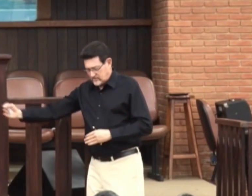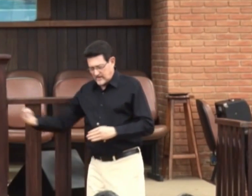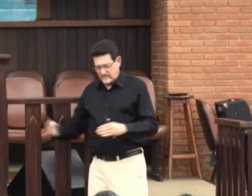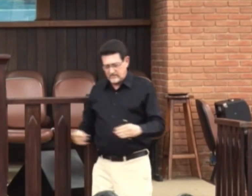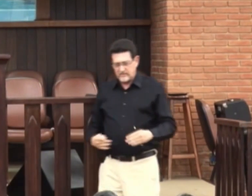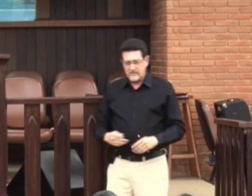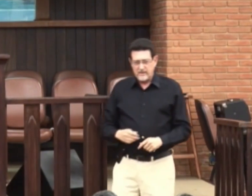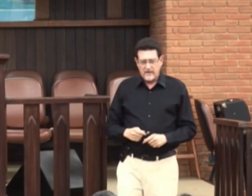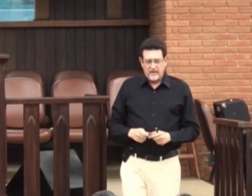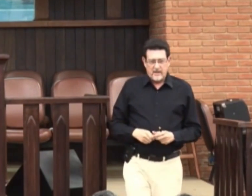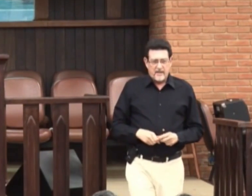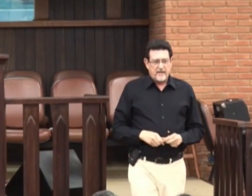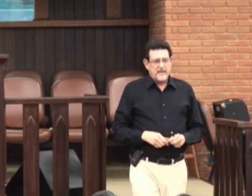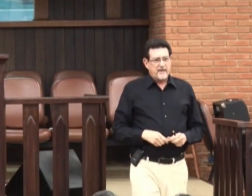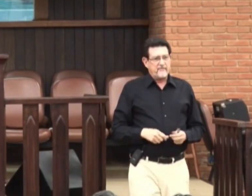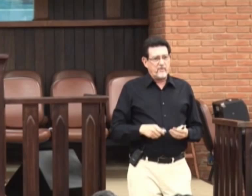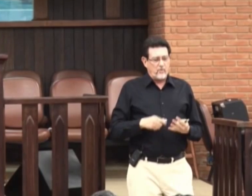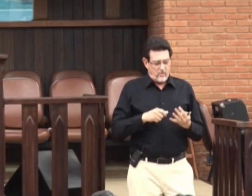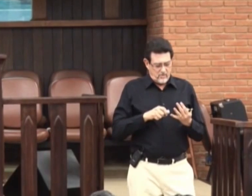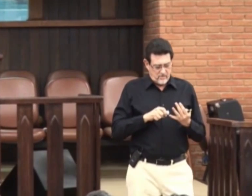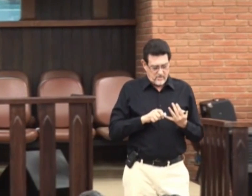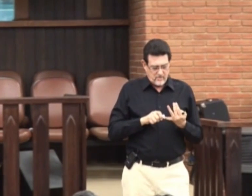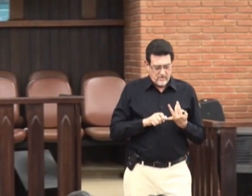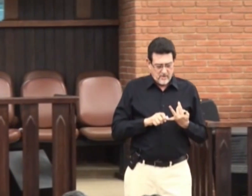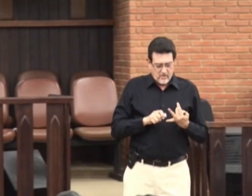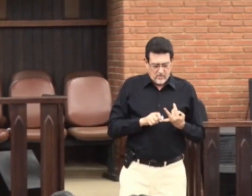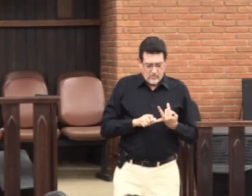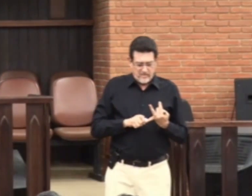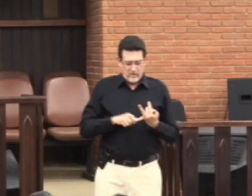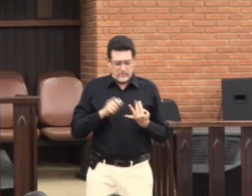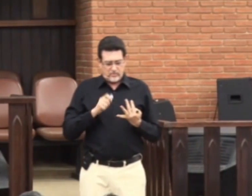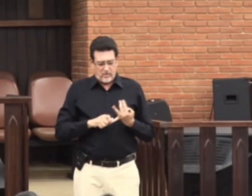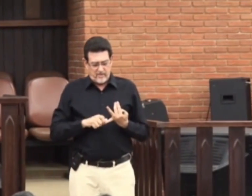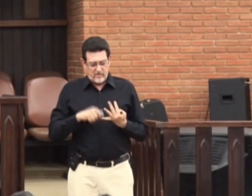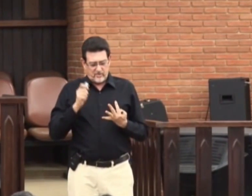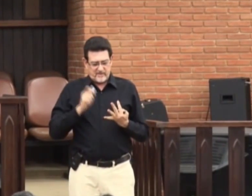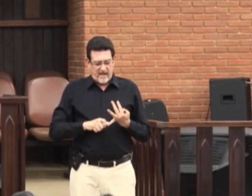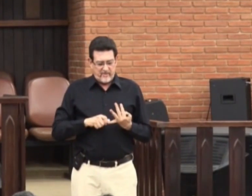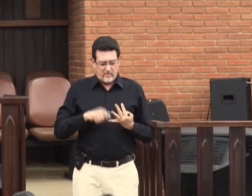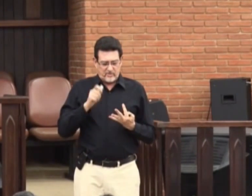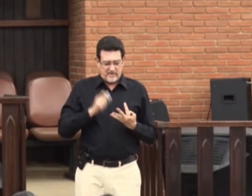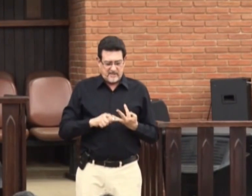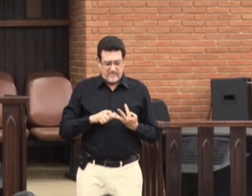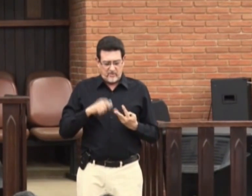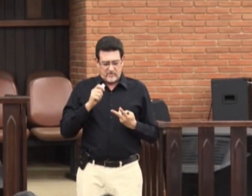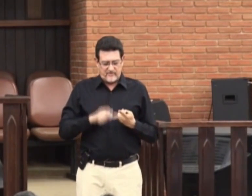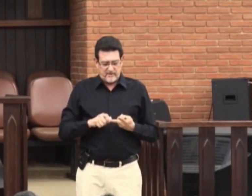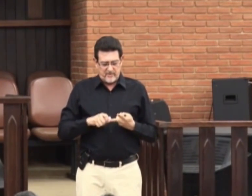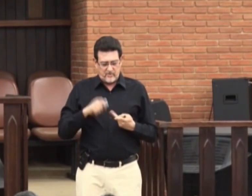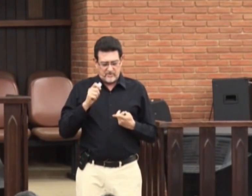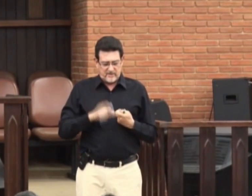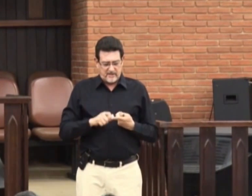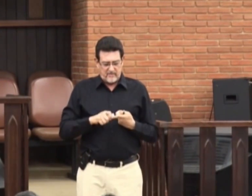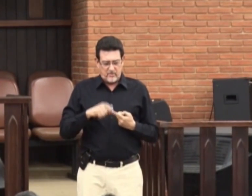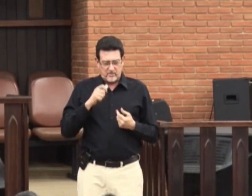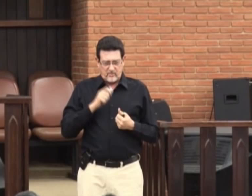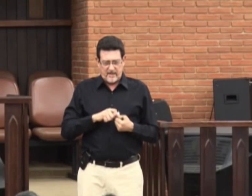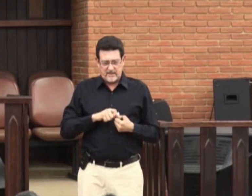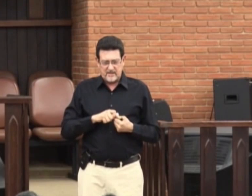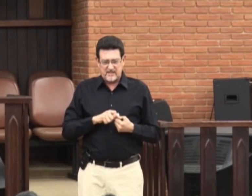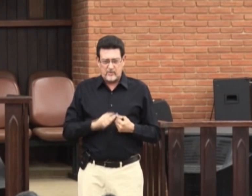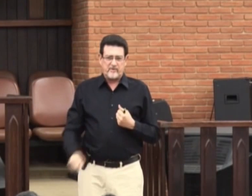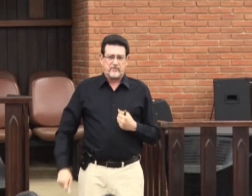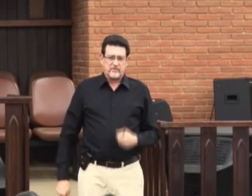um do lado do lado, e ficou 1 minuto, 2 minutos, 10 minutos, 15 minutos, 20 minutos, 30